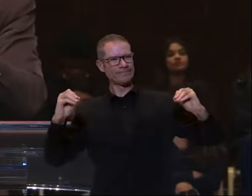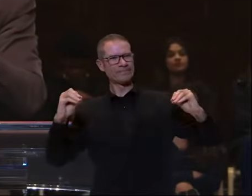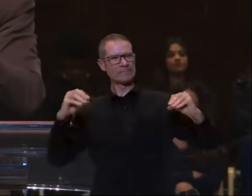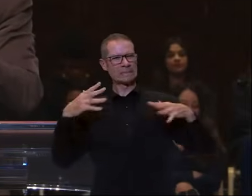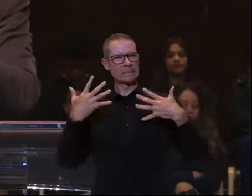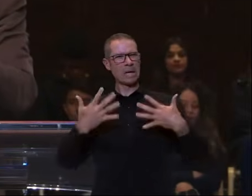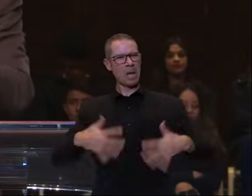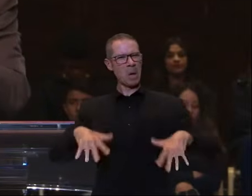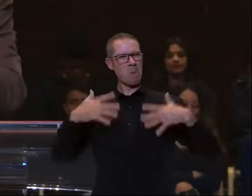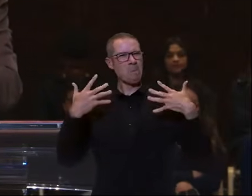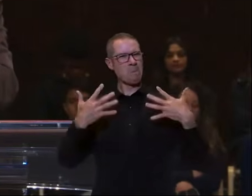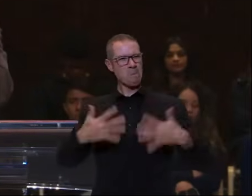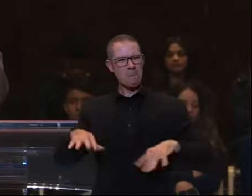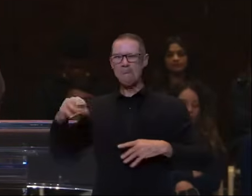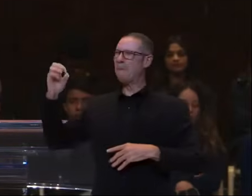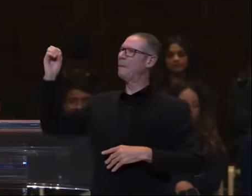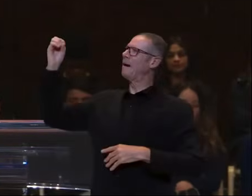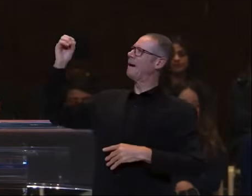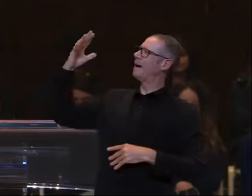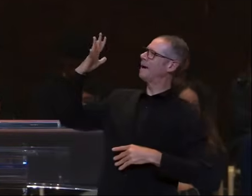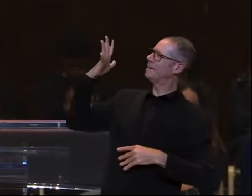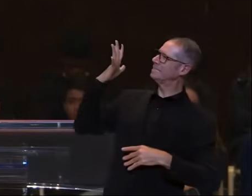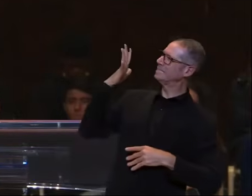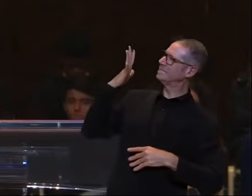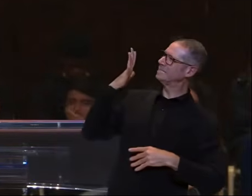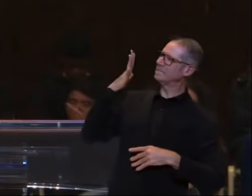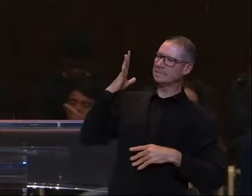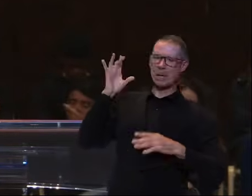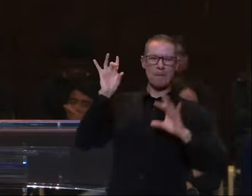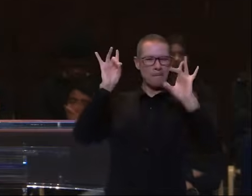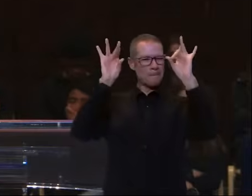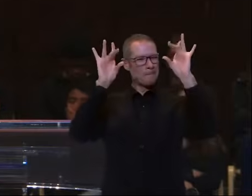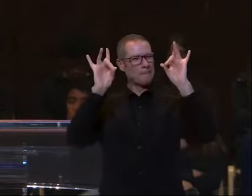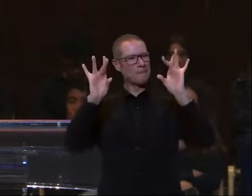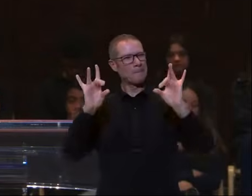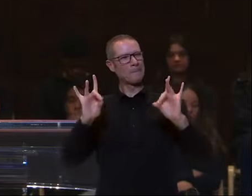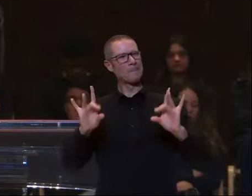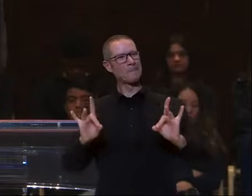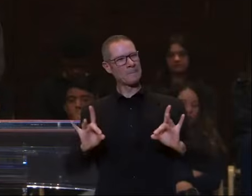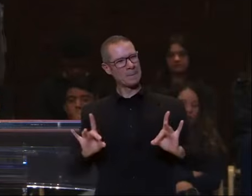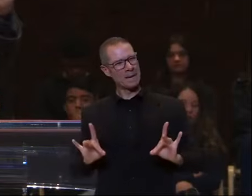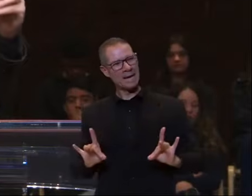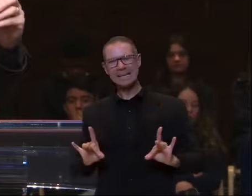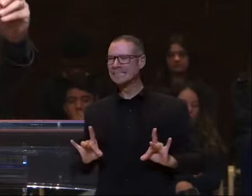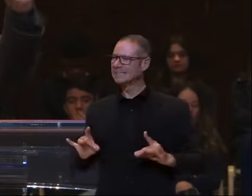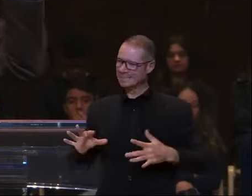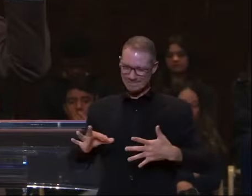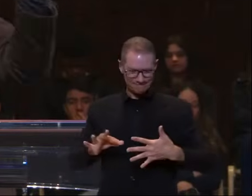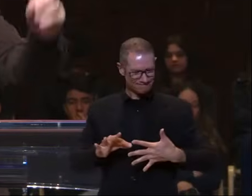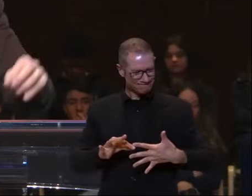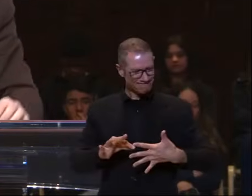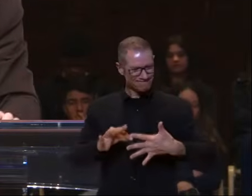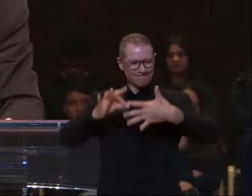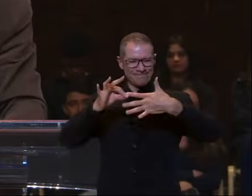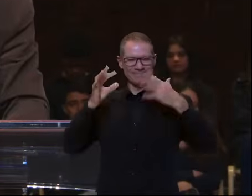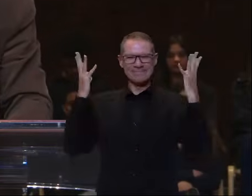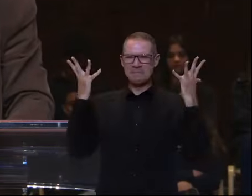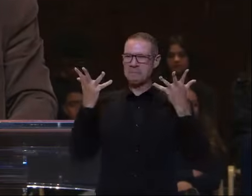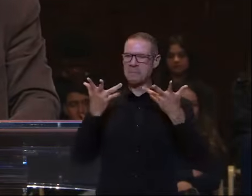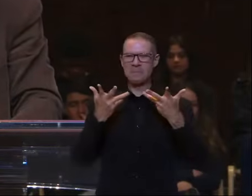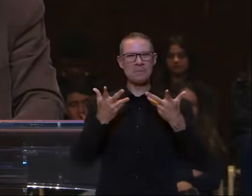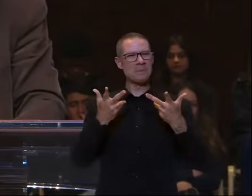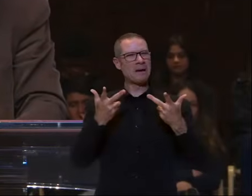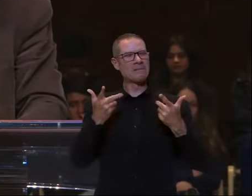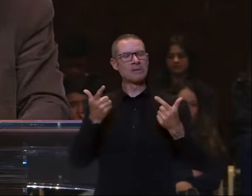Que bênção preciosa, que privilégio maravilhoso é